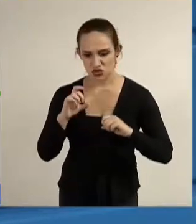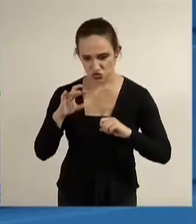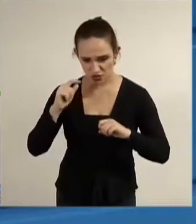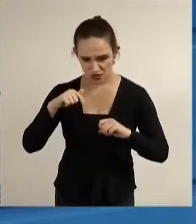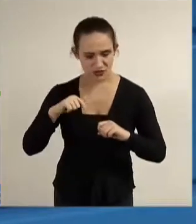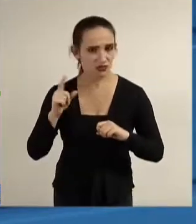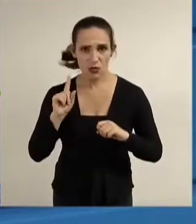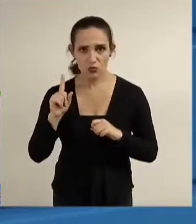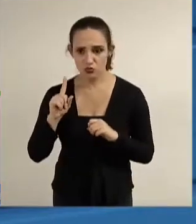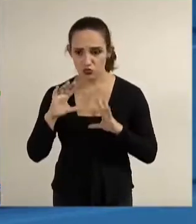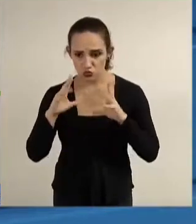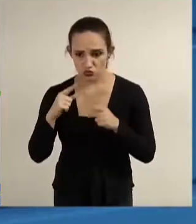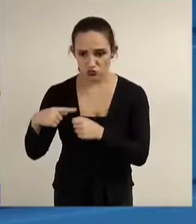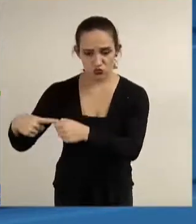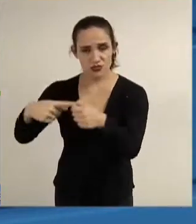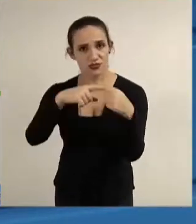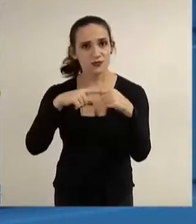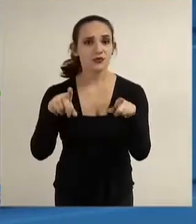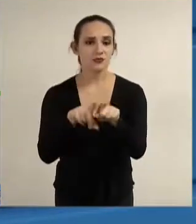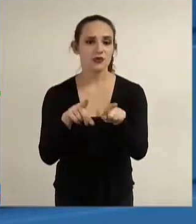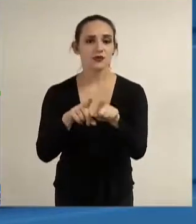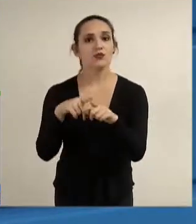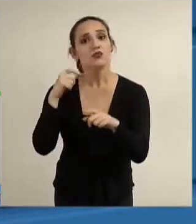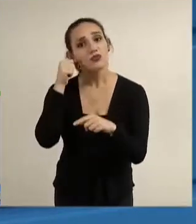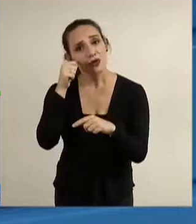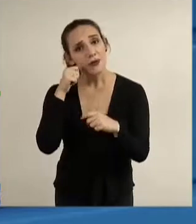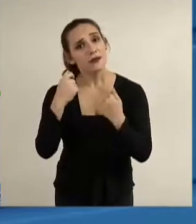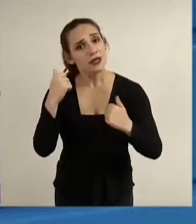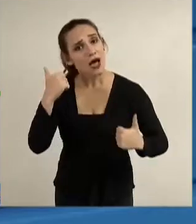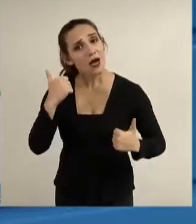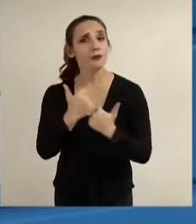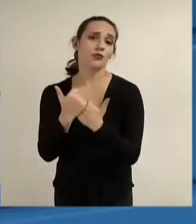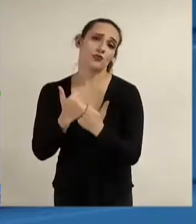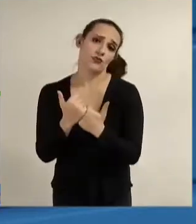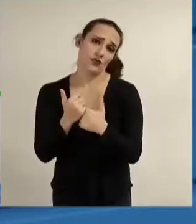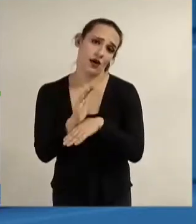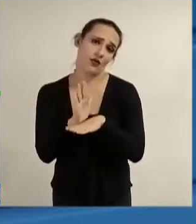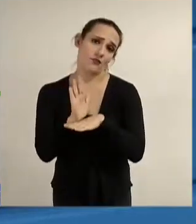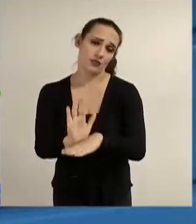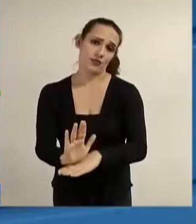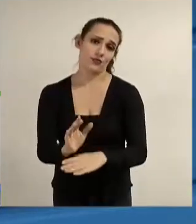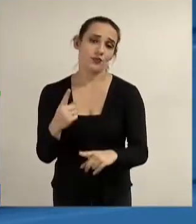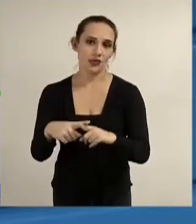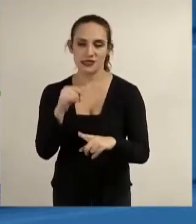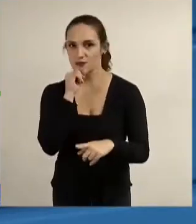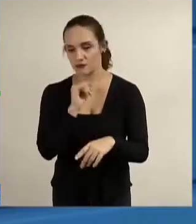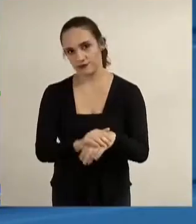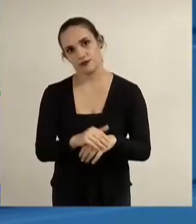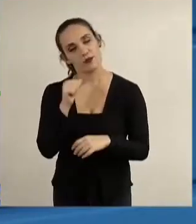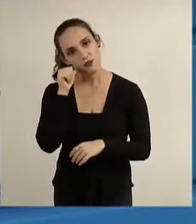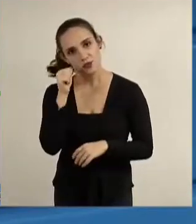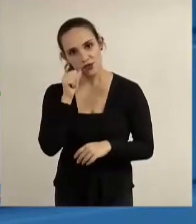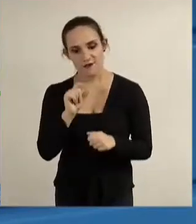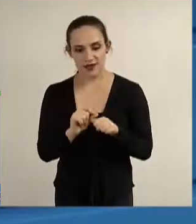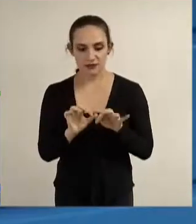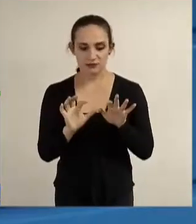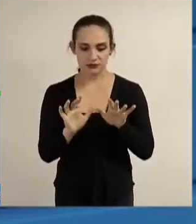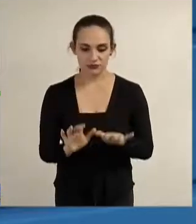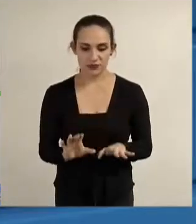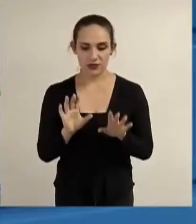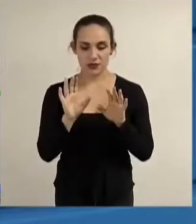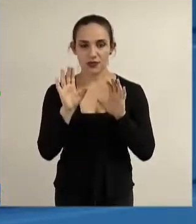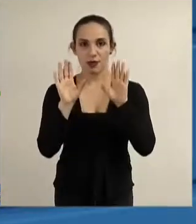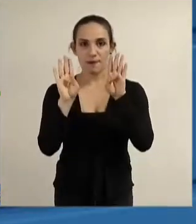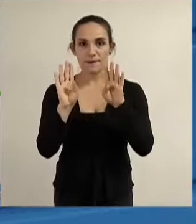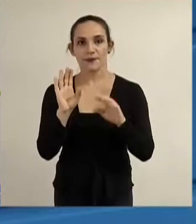outros locais, porque a mulher precisa de um amparo, porque muitas vezes ela vai, registra o BO, quando retorna, é